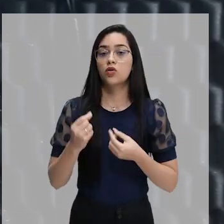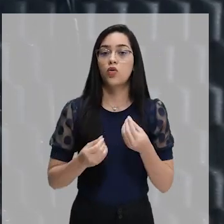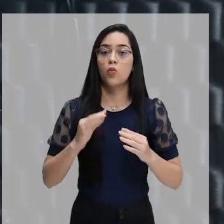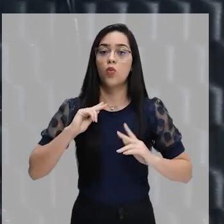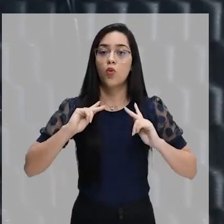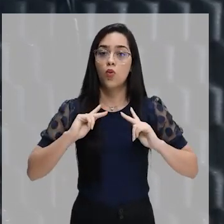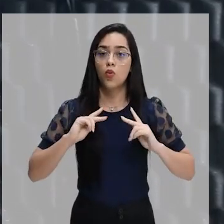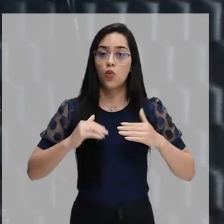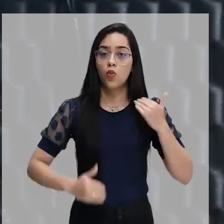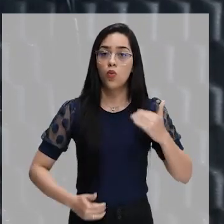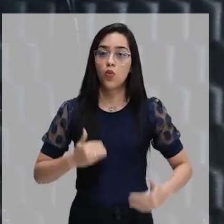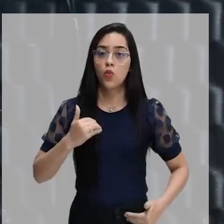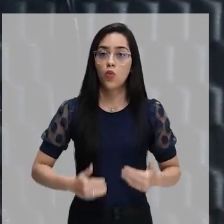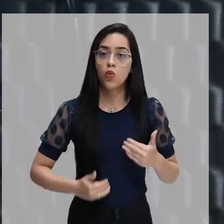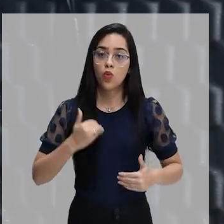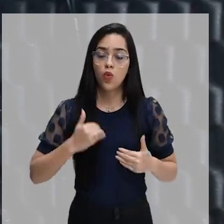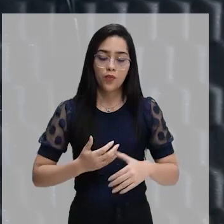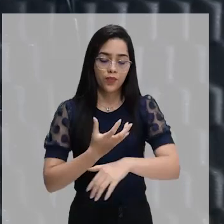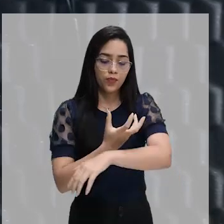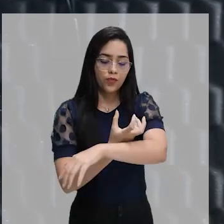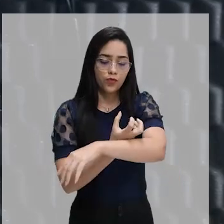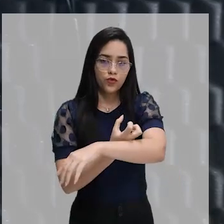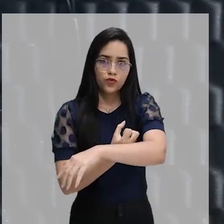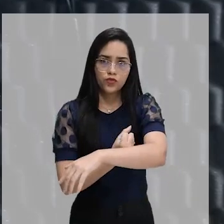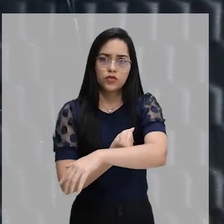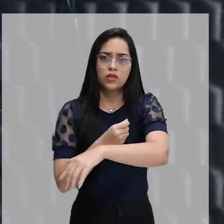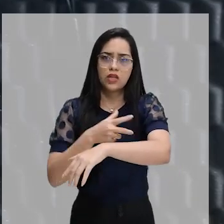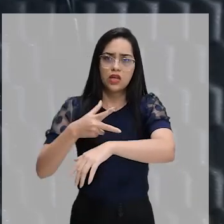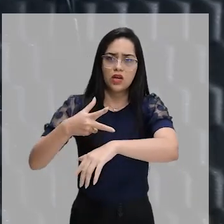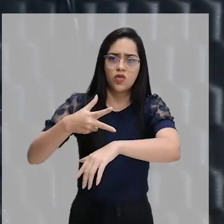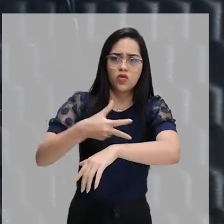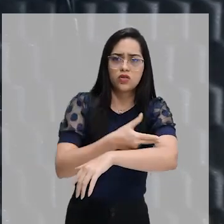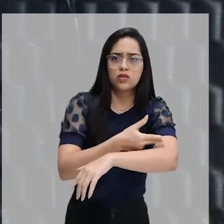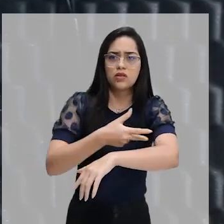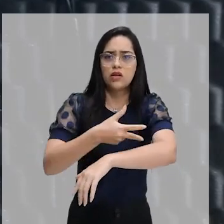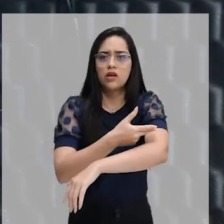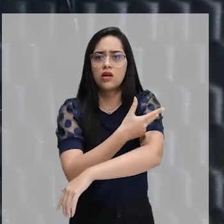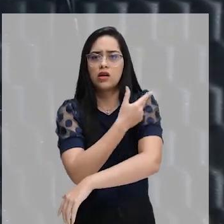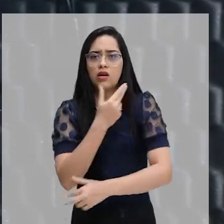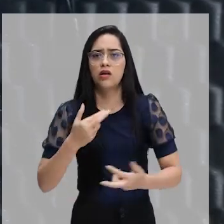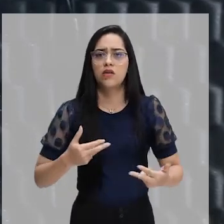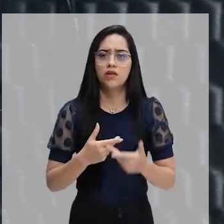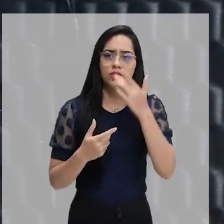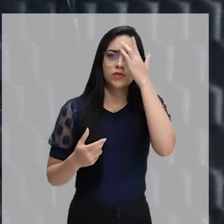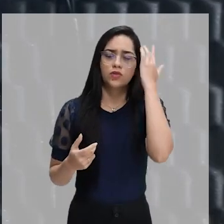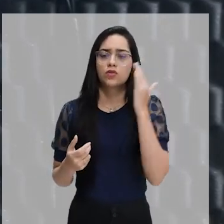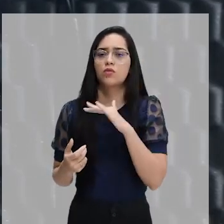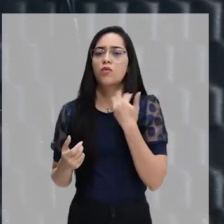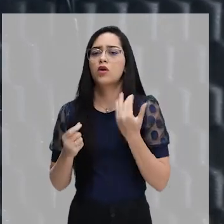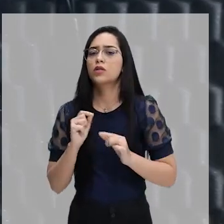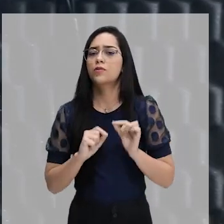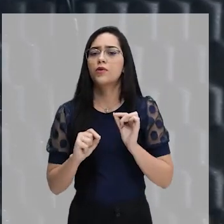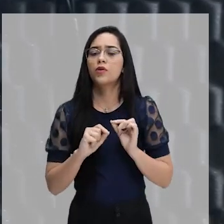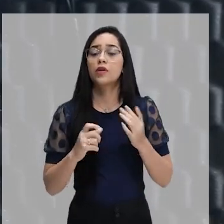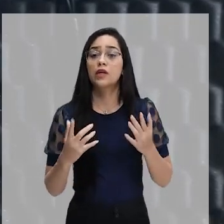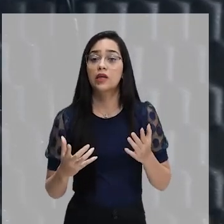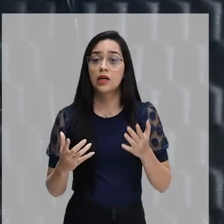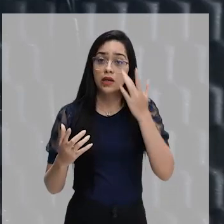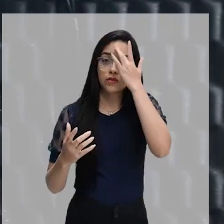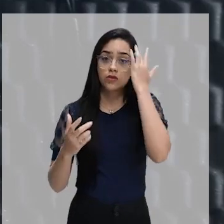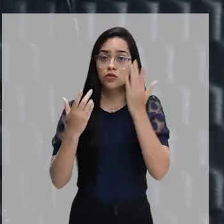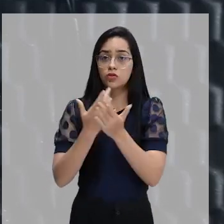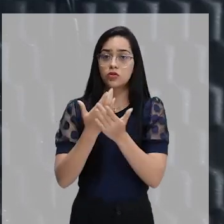que vai dissecar o corpo, literalmente, né, cortar os cadáveres, para que os estudantes